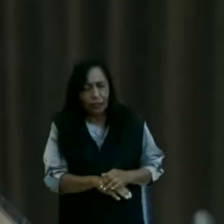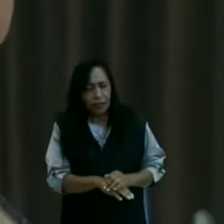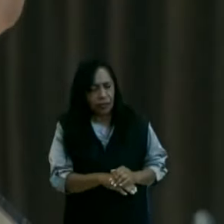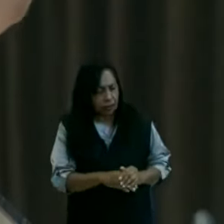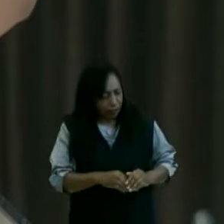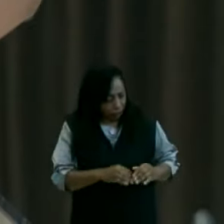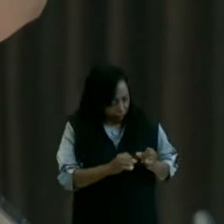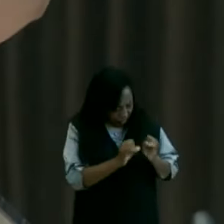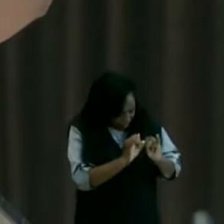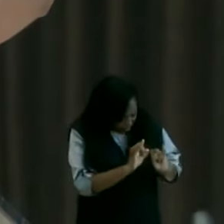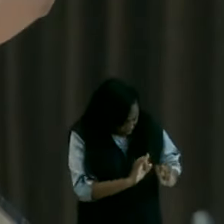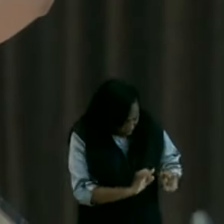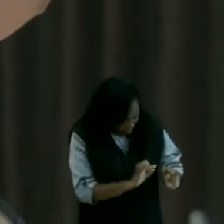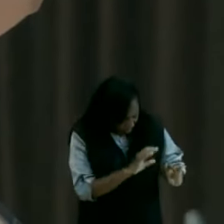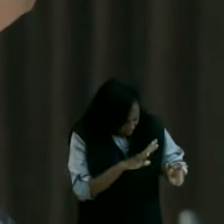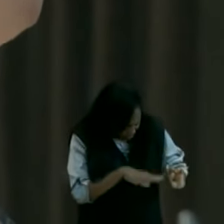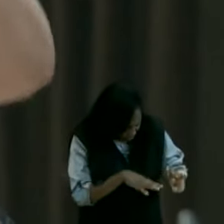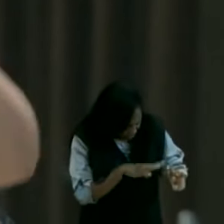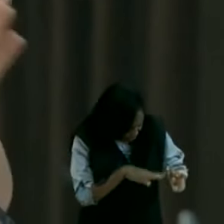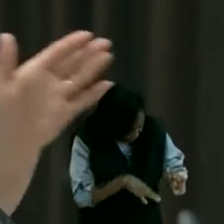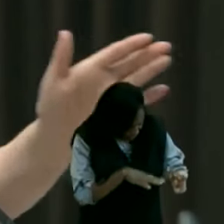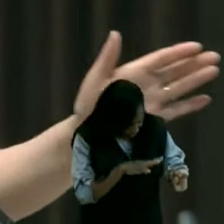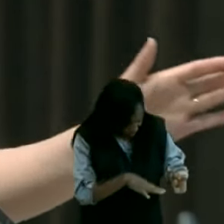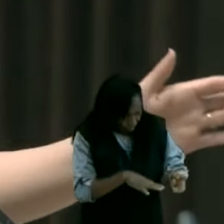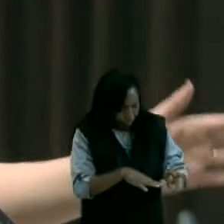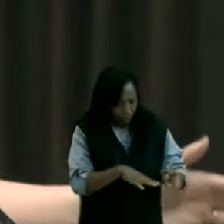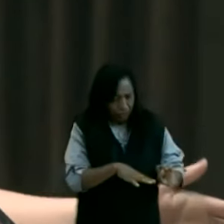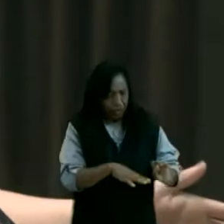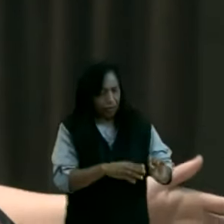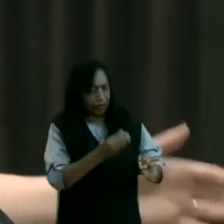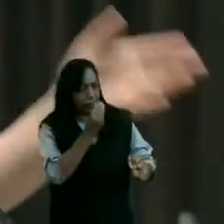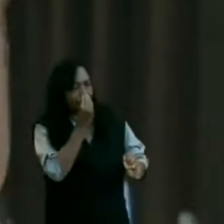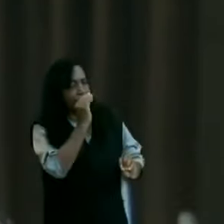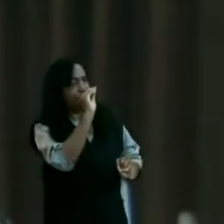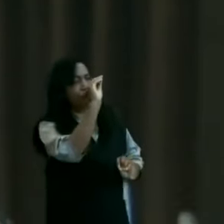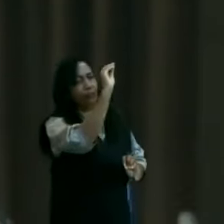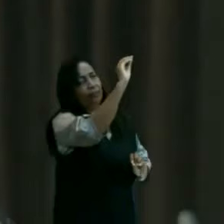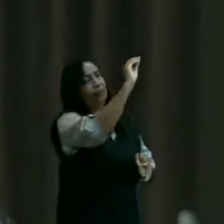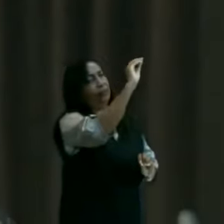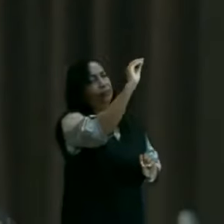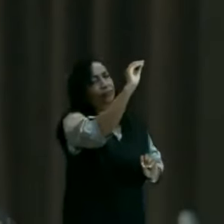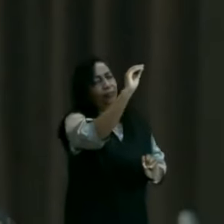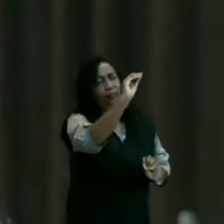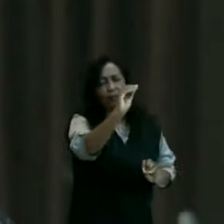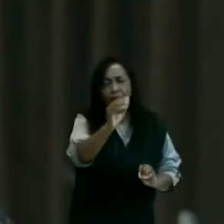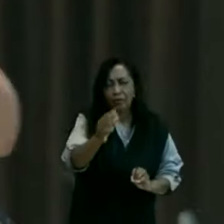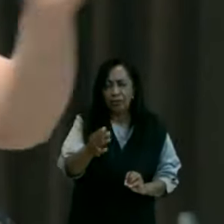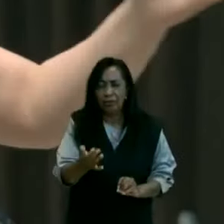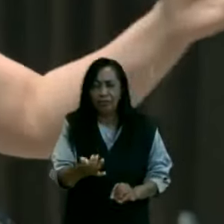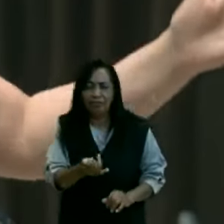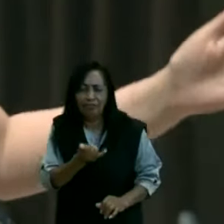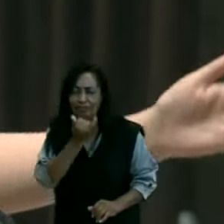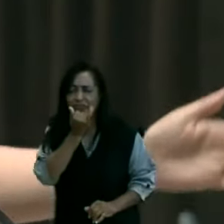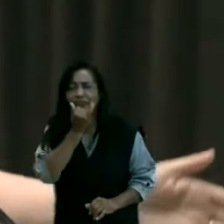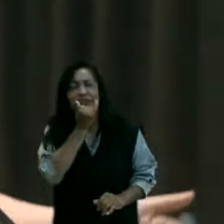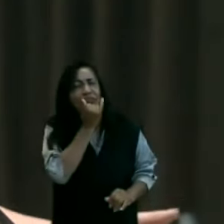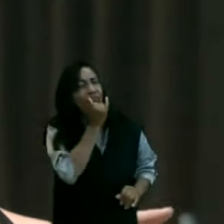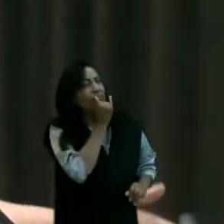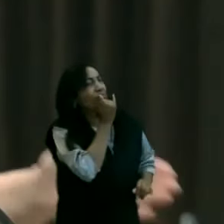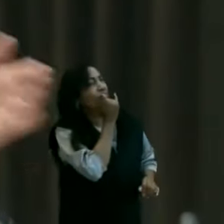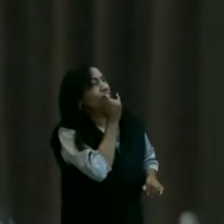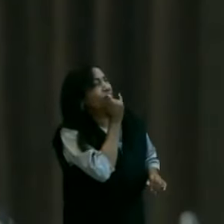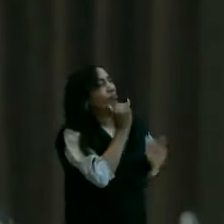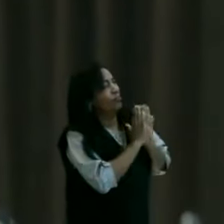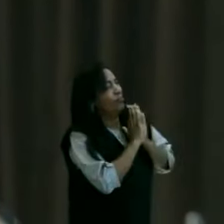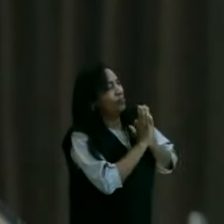tributo, muitas vezes, Senhor, e deixamos o Senhor de lado. Perdoa-nos, Senhor. Nós queremos queimar os